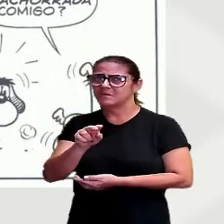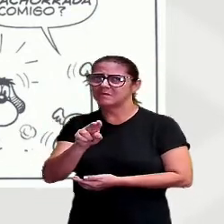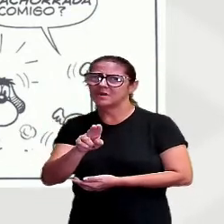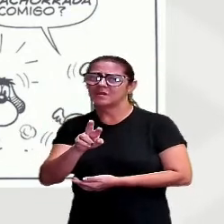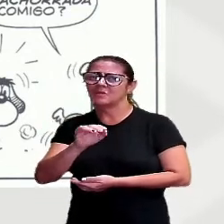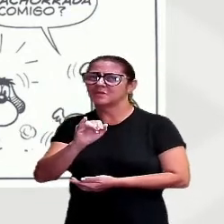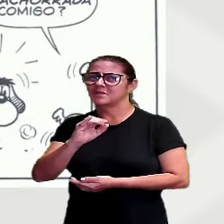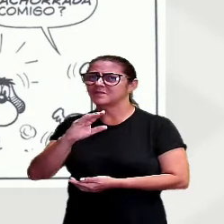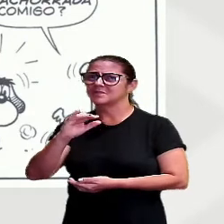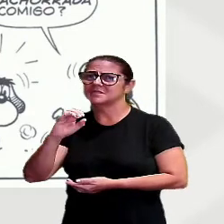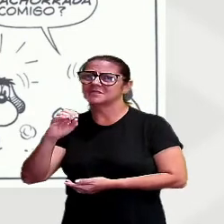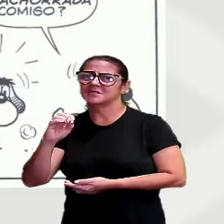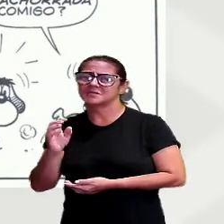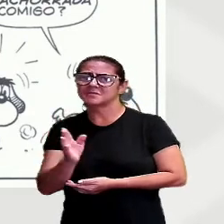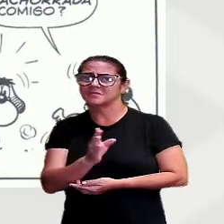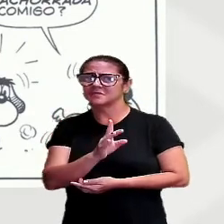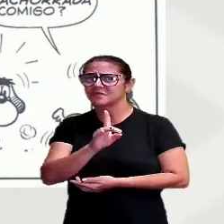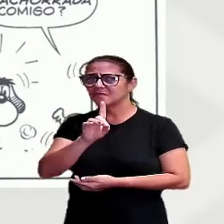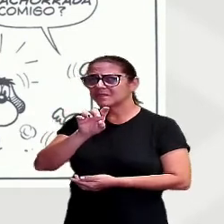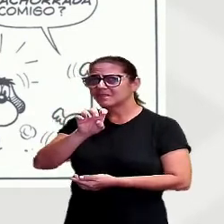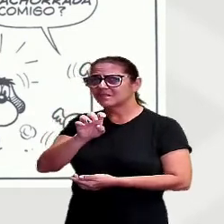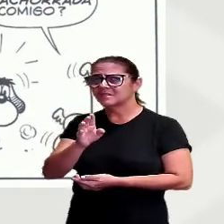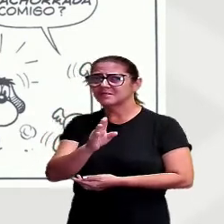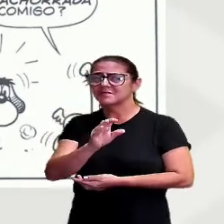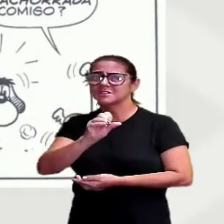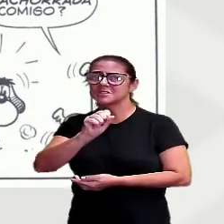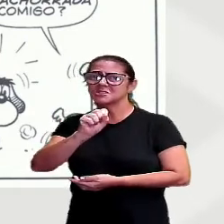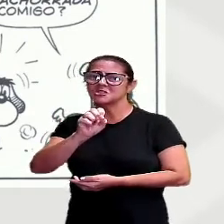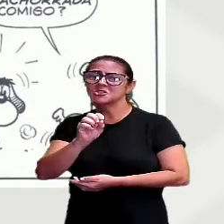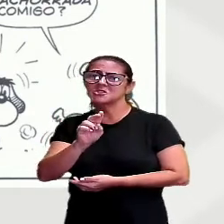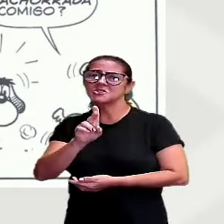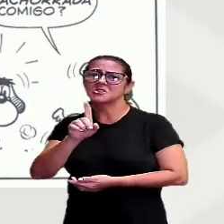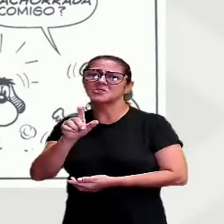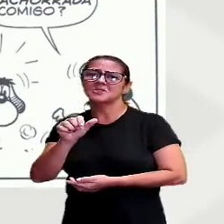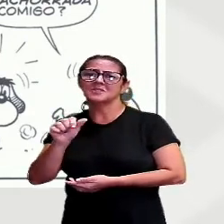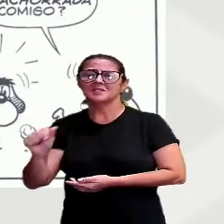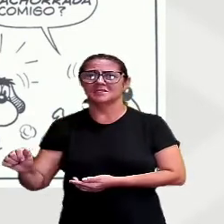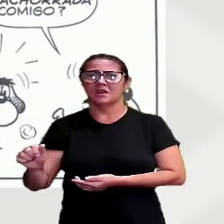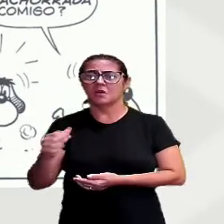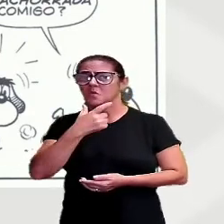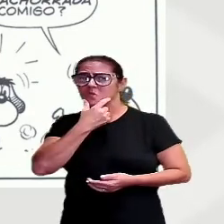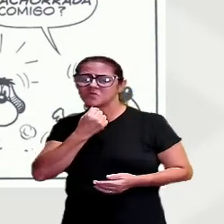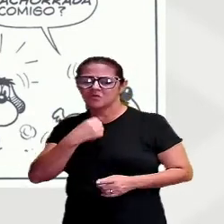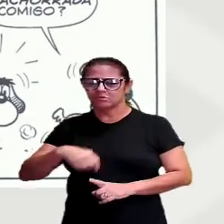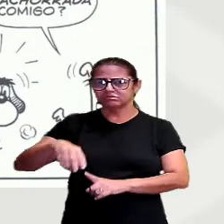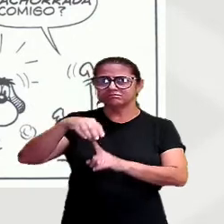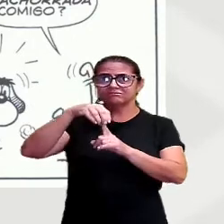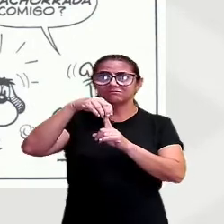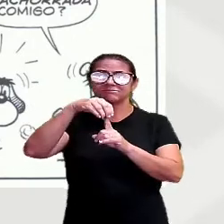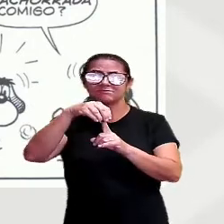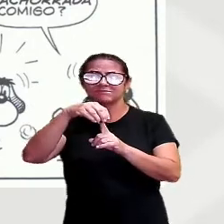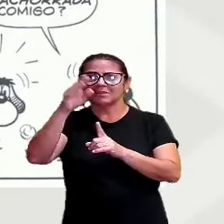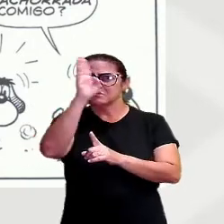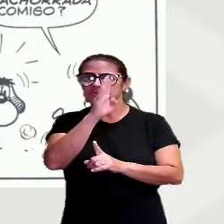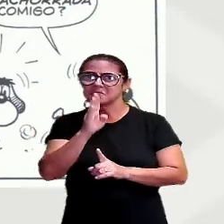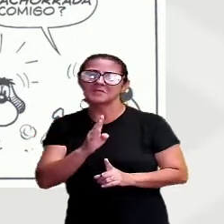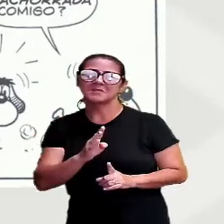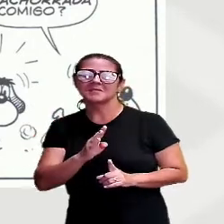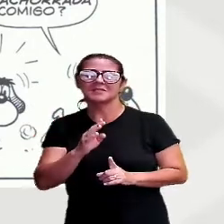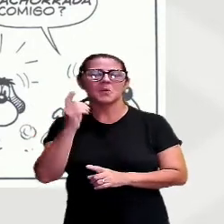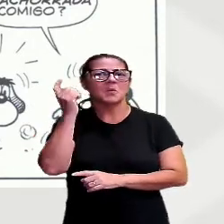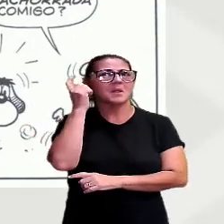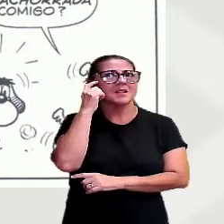Souza. É isso mesmo, gente. No Brasil, a gente tem o Maurício de Souza como um dos pioneiros. Quando a gente fala em tirinhas, a gente lembra